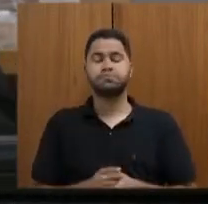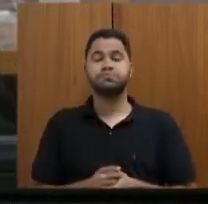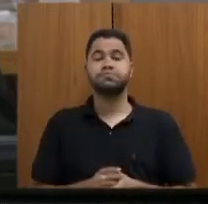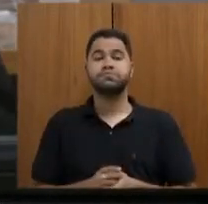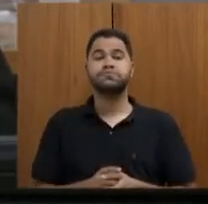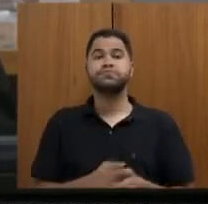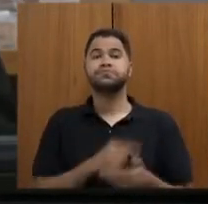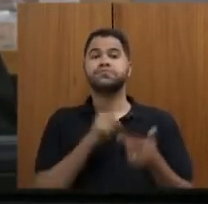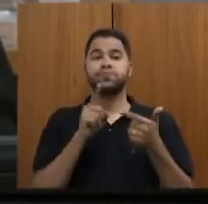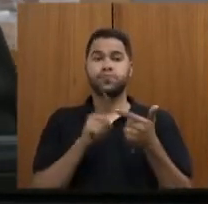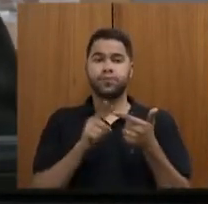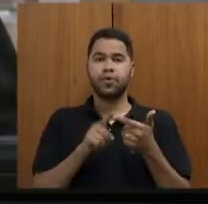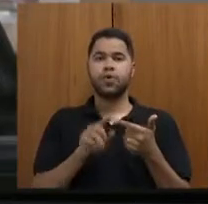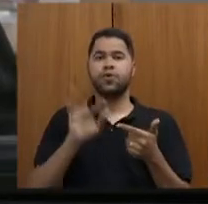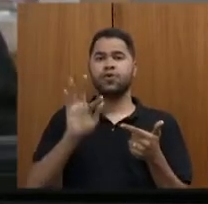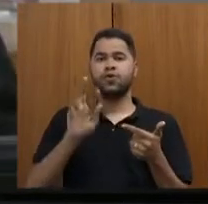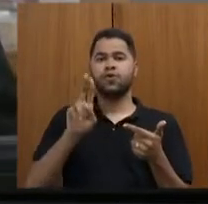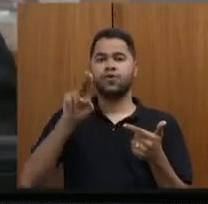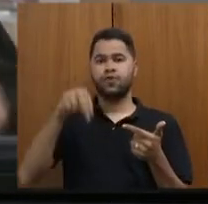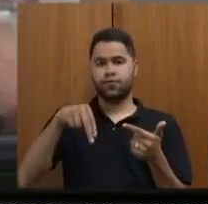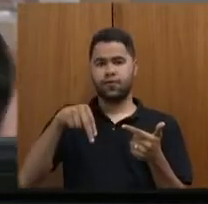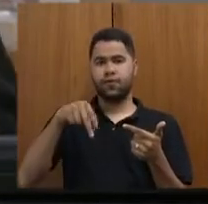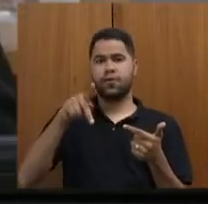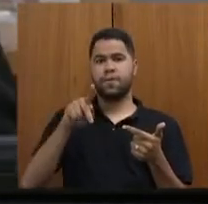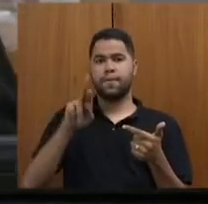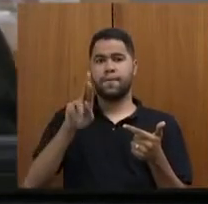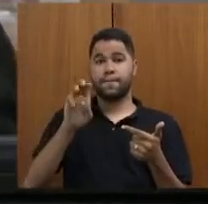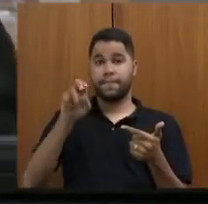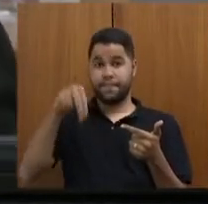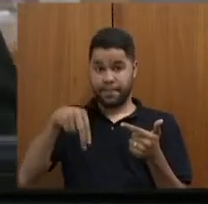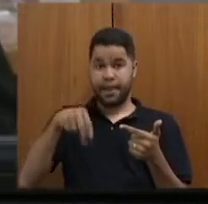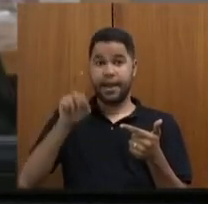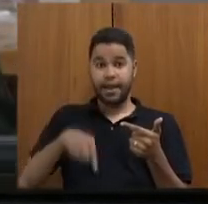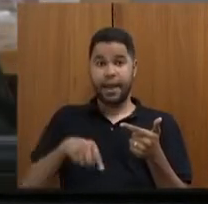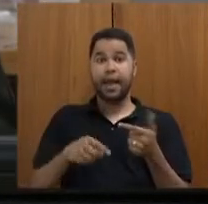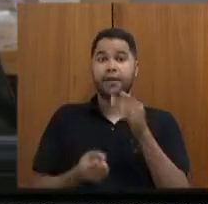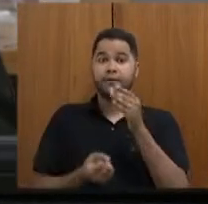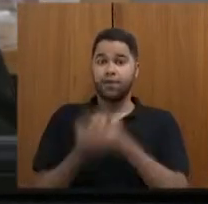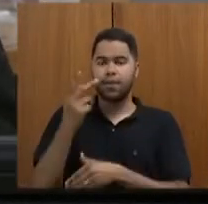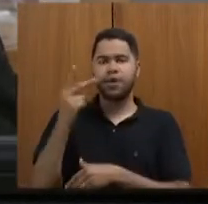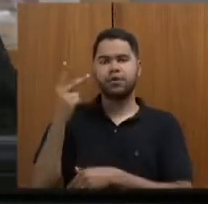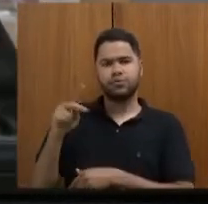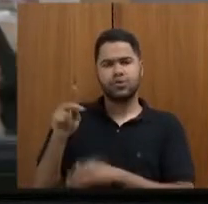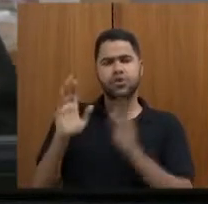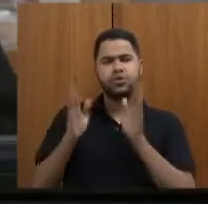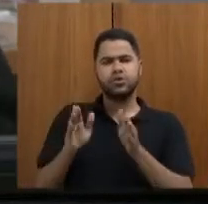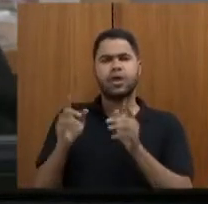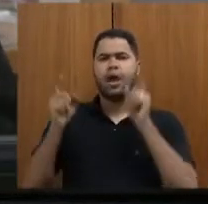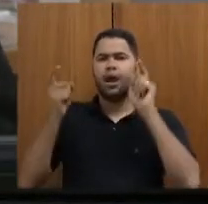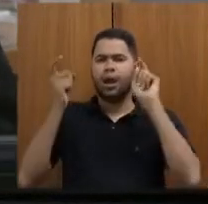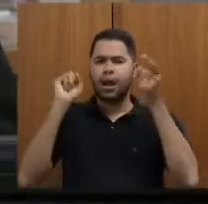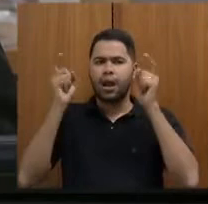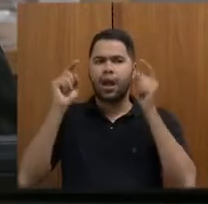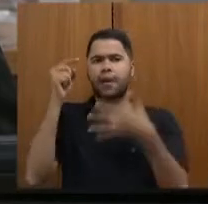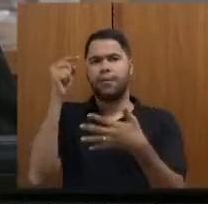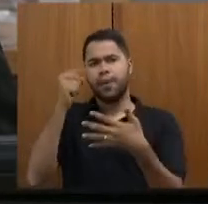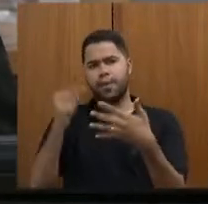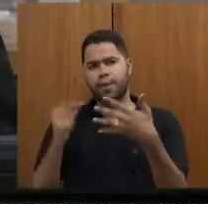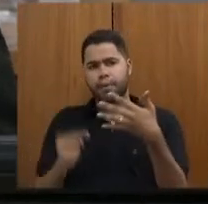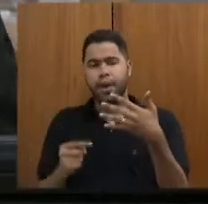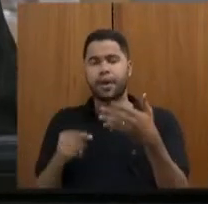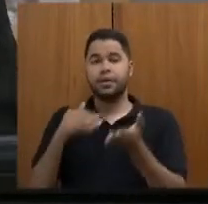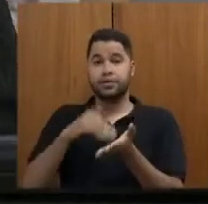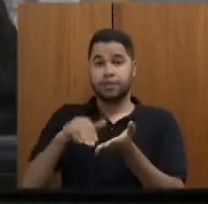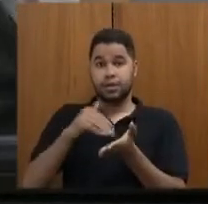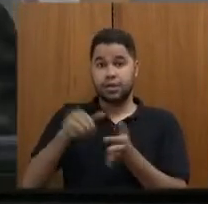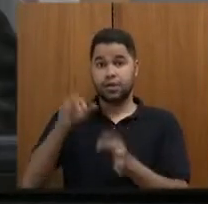ao FUPREM, nós estamos negociando a formação dele. Nós já tivemos várias reuniões com a Secretaria